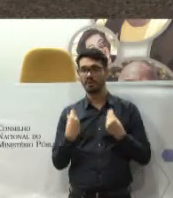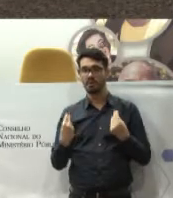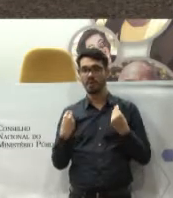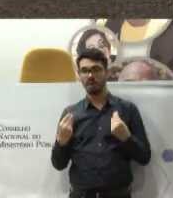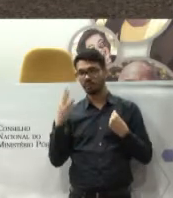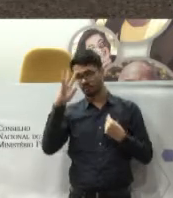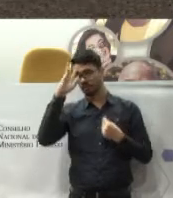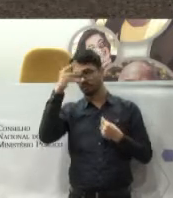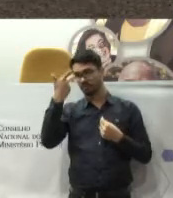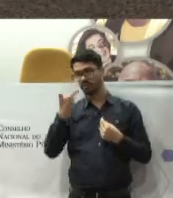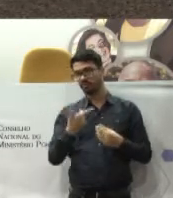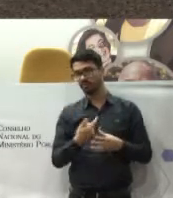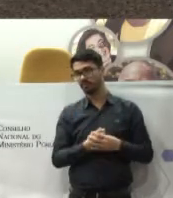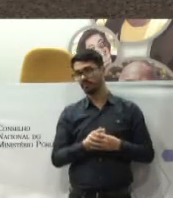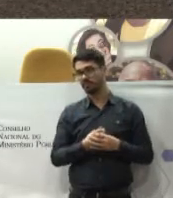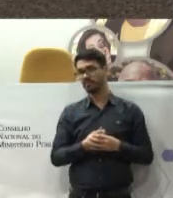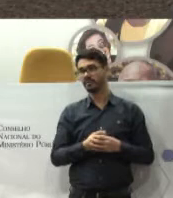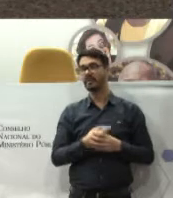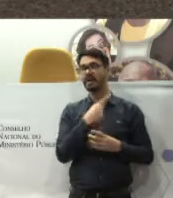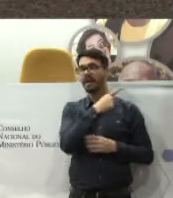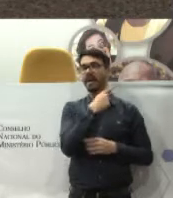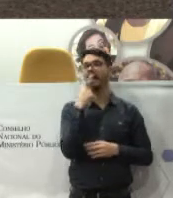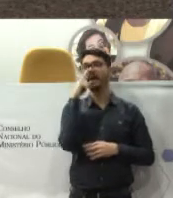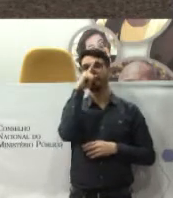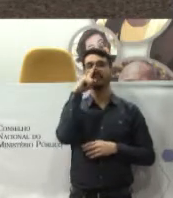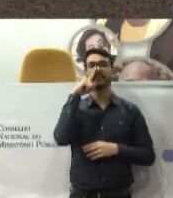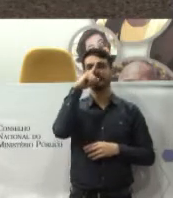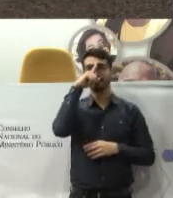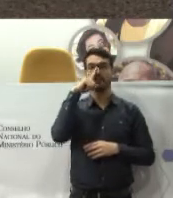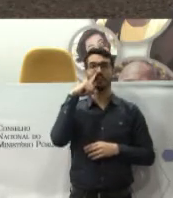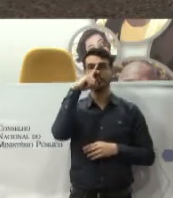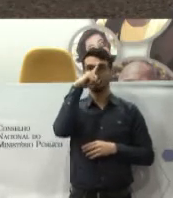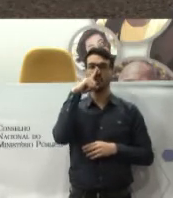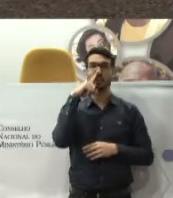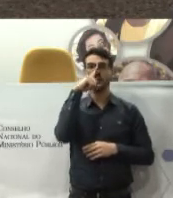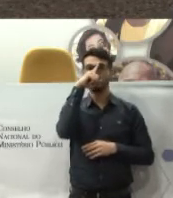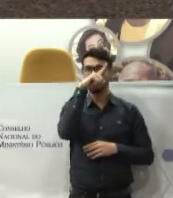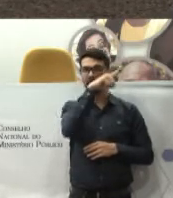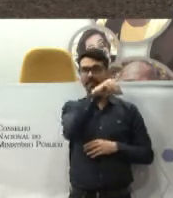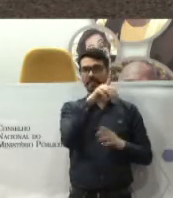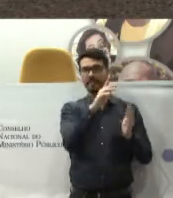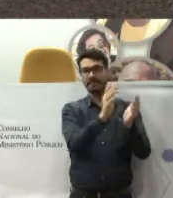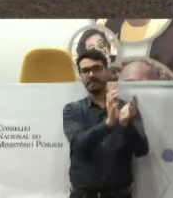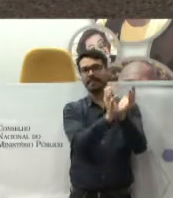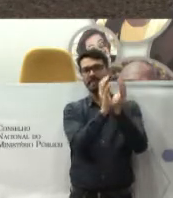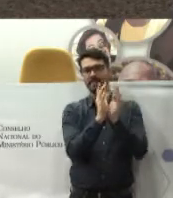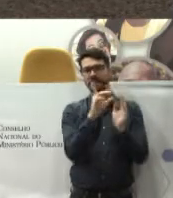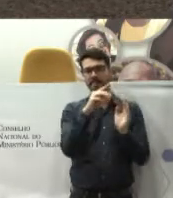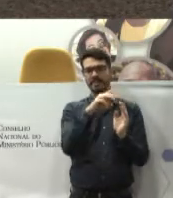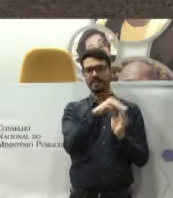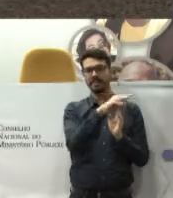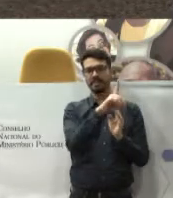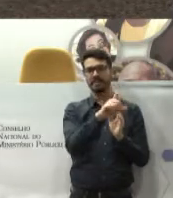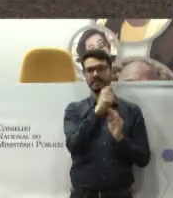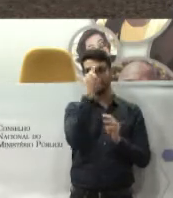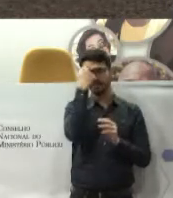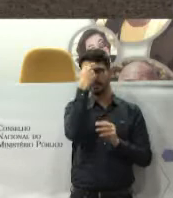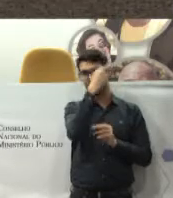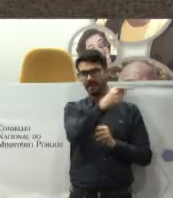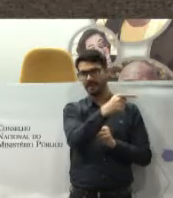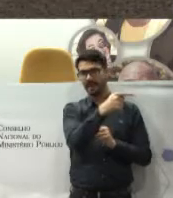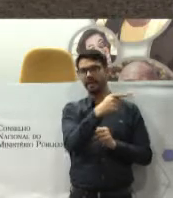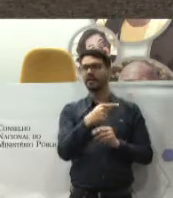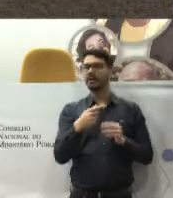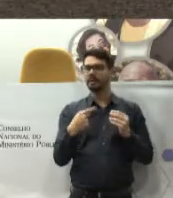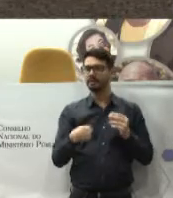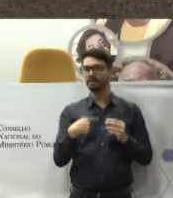fazer? E esse é um risco que, quando a gente vai lidar com demandas estruturais, é o primeiro risco que tem que vir à mente.